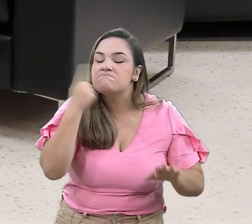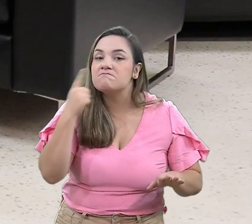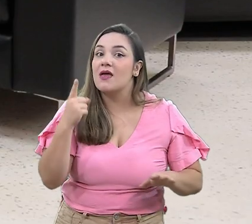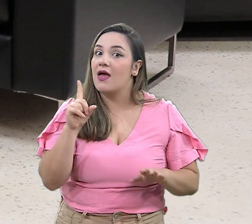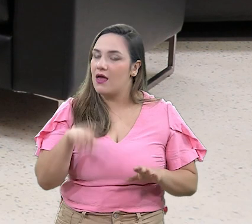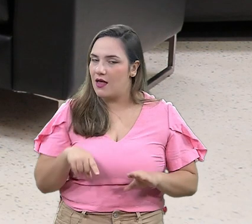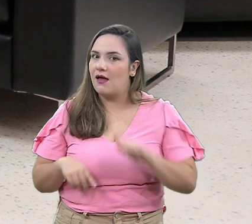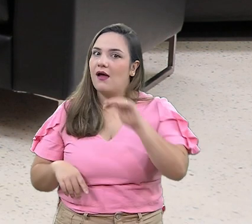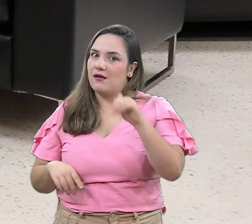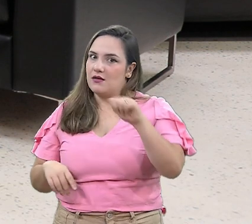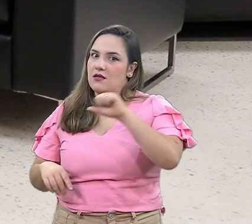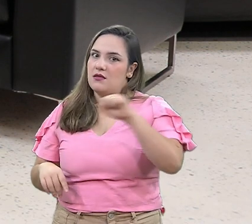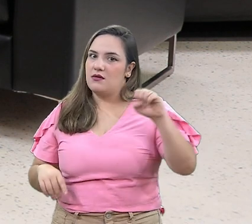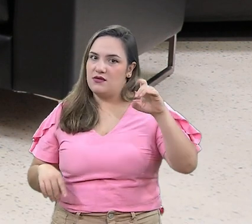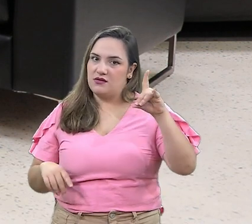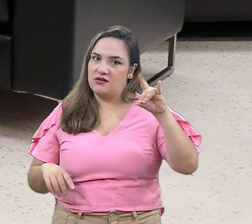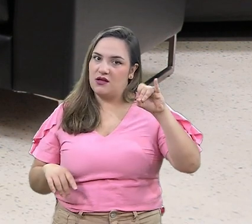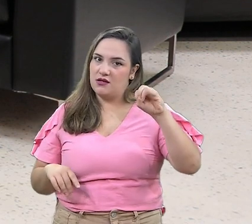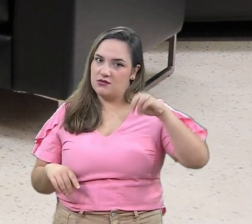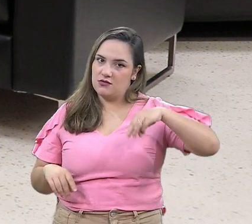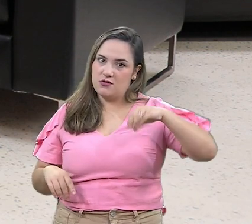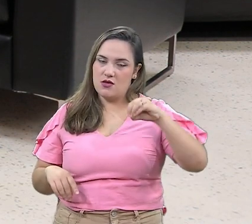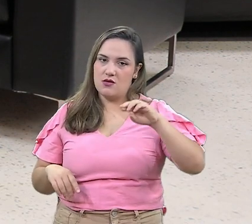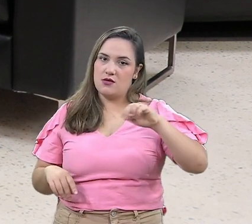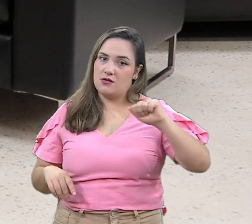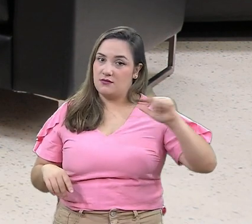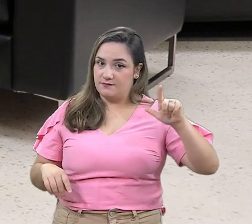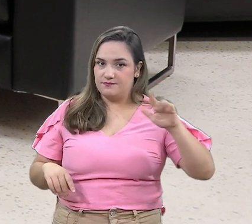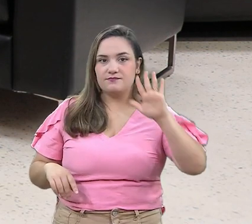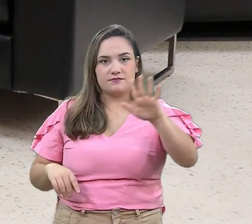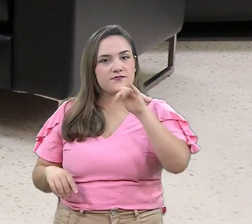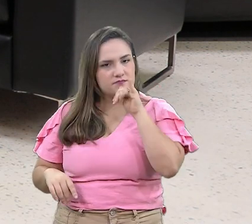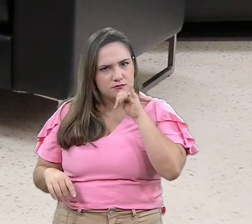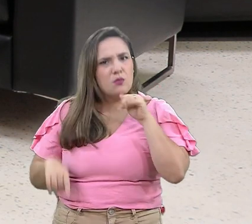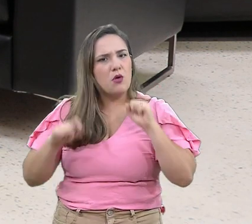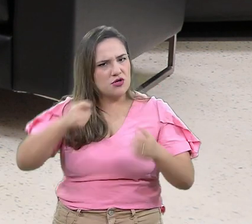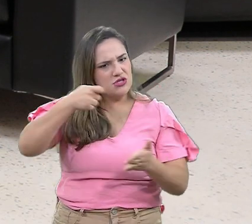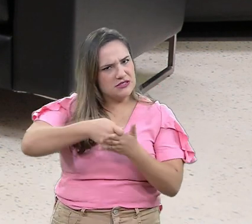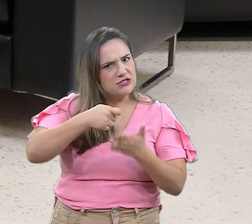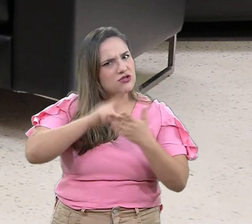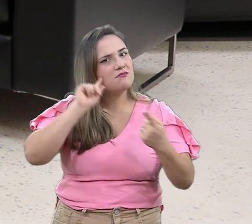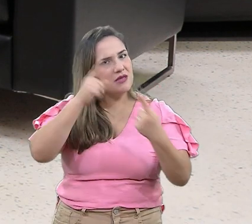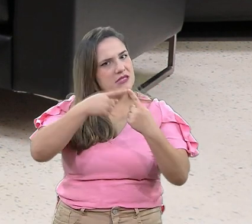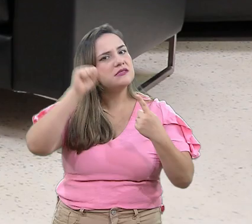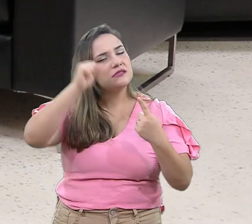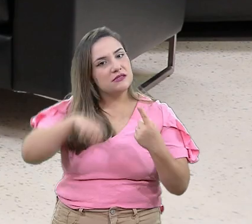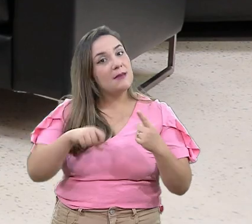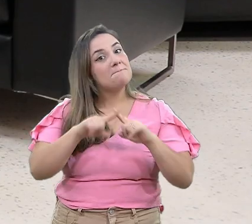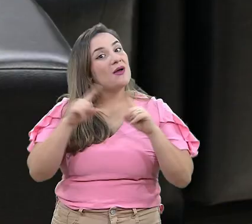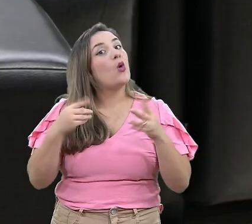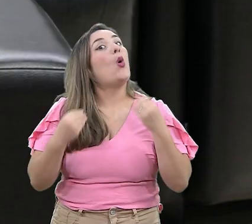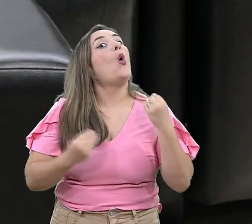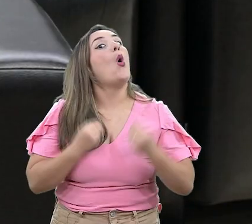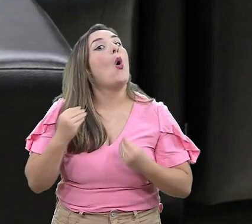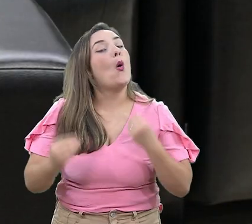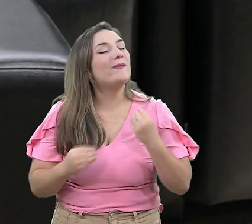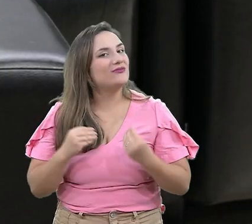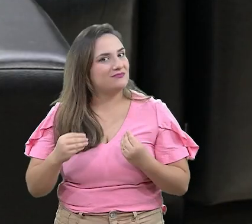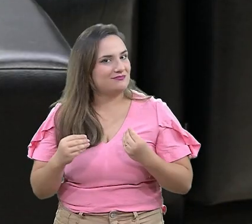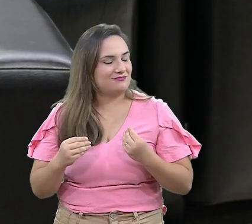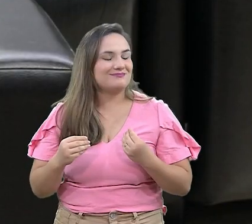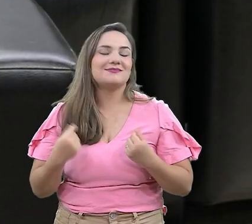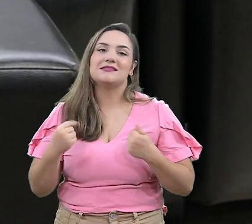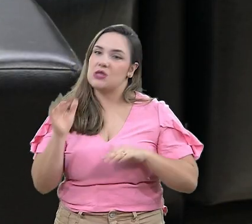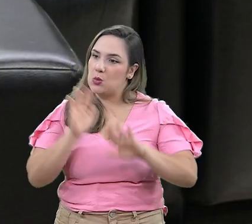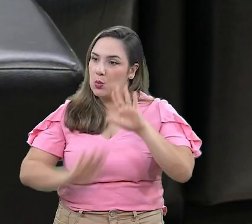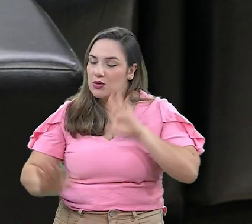pratico um assédio moral contra esse colaborador. Então, posso exigir a meta? Posso, mas a